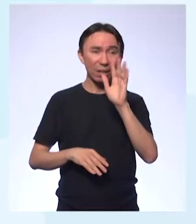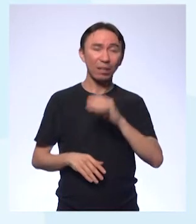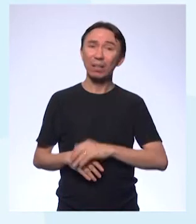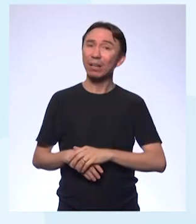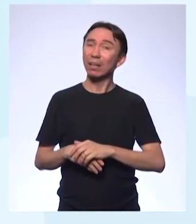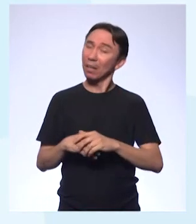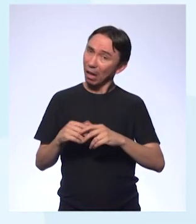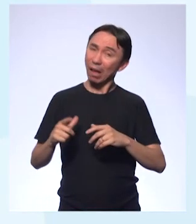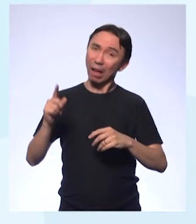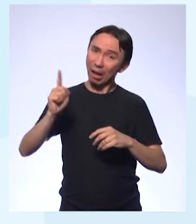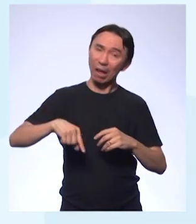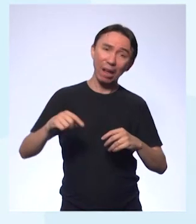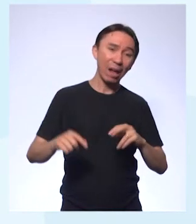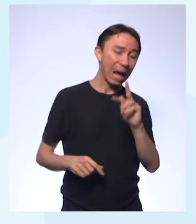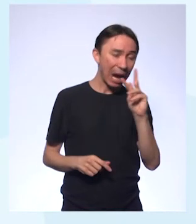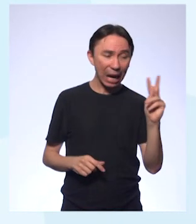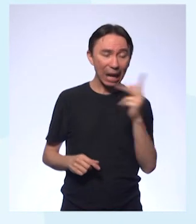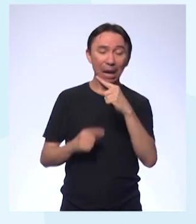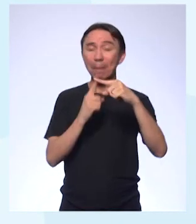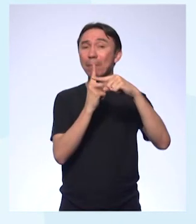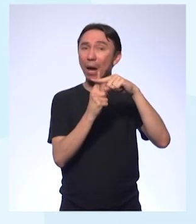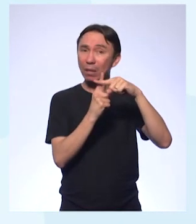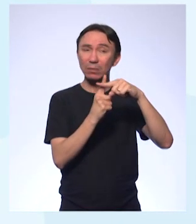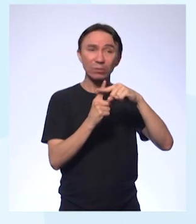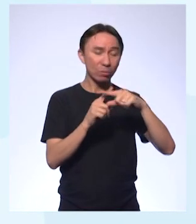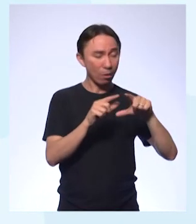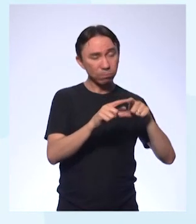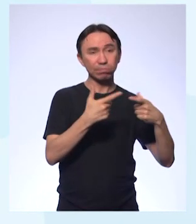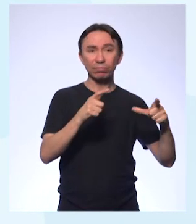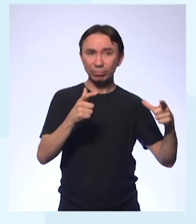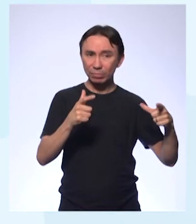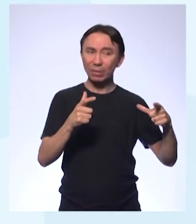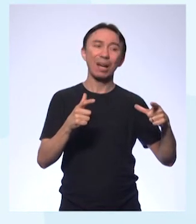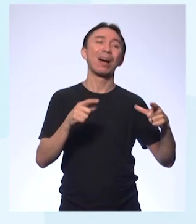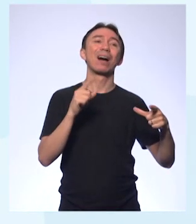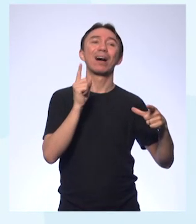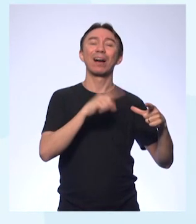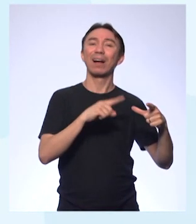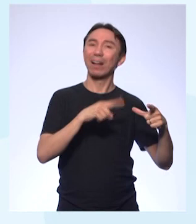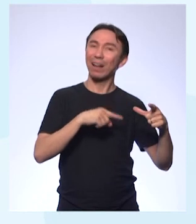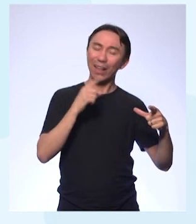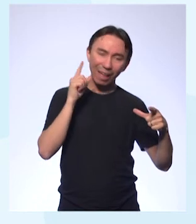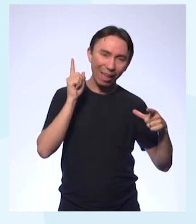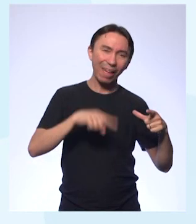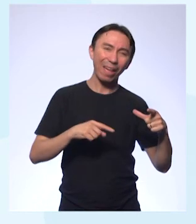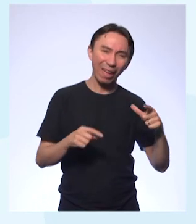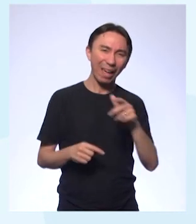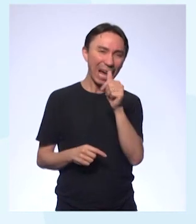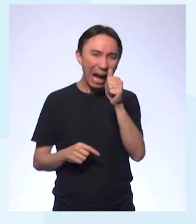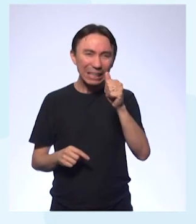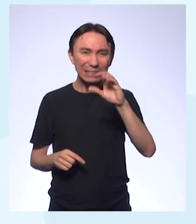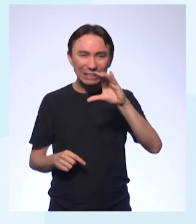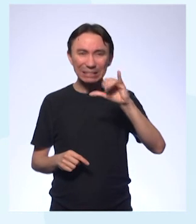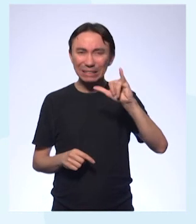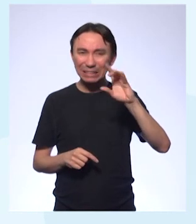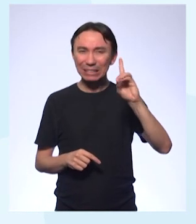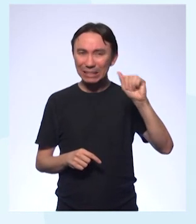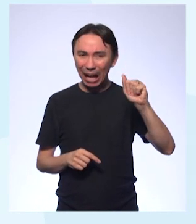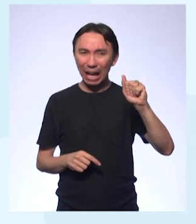nessa solução. Então, a minha solução está ficando o quê? Ácida. Imagina se beberem uma água, que você pega lá,